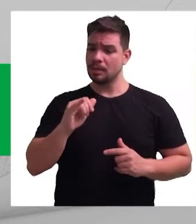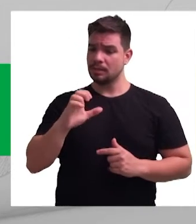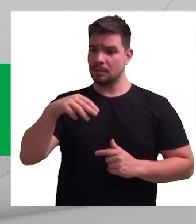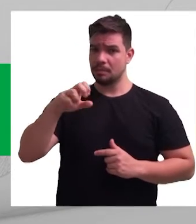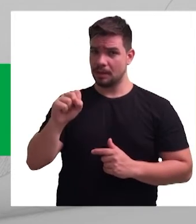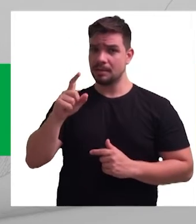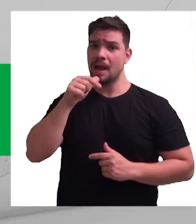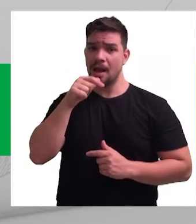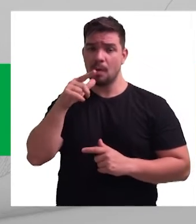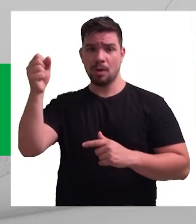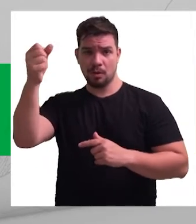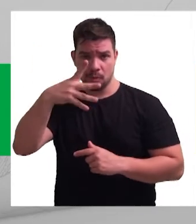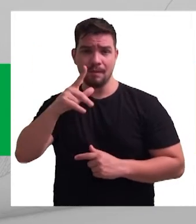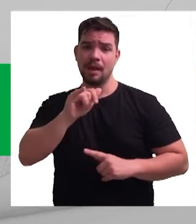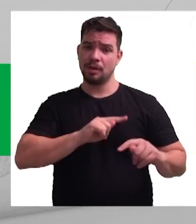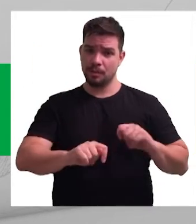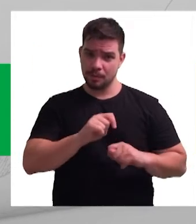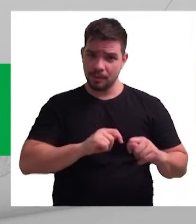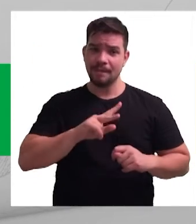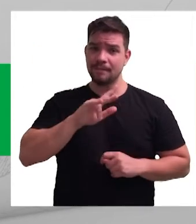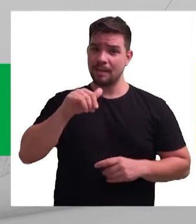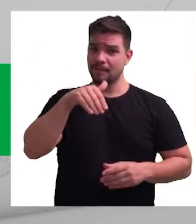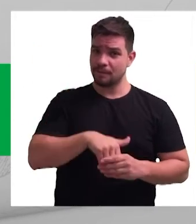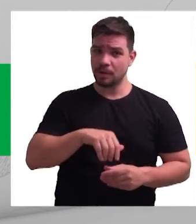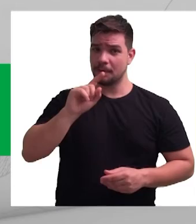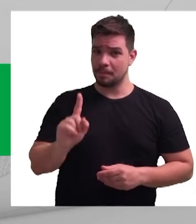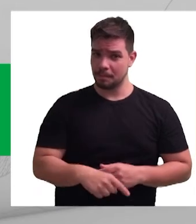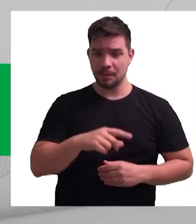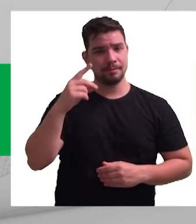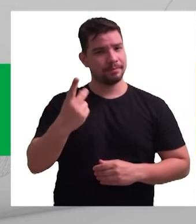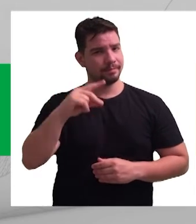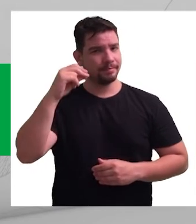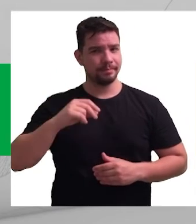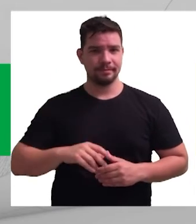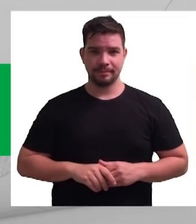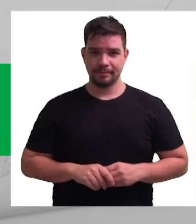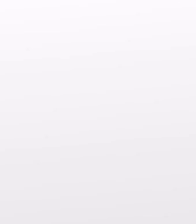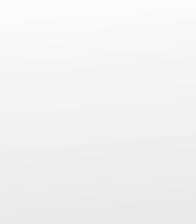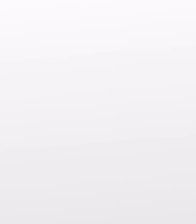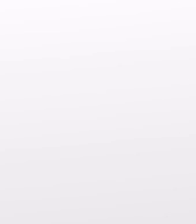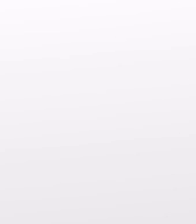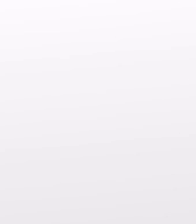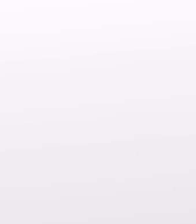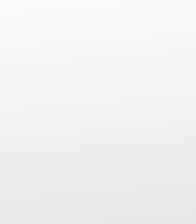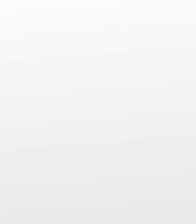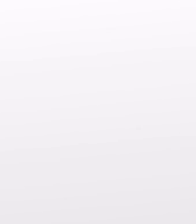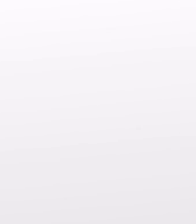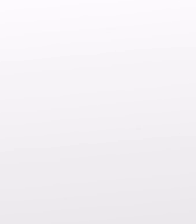água e luz. Isso vai economizar milhões. Para deputado federal, vote Crivella, vote Mil, vai arrebentar.